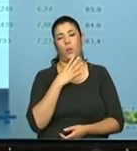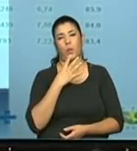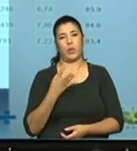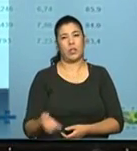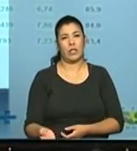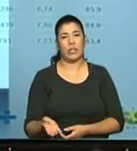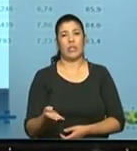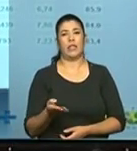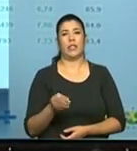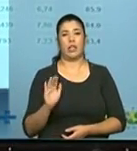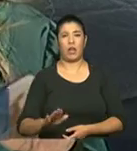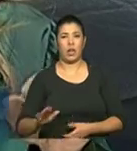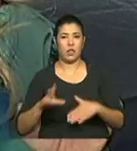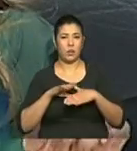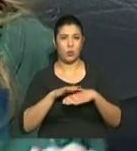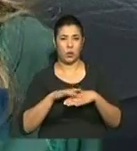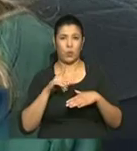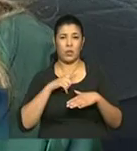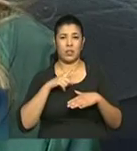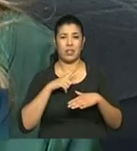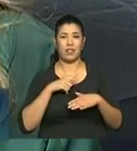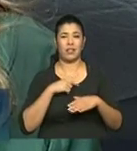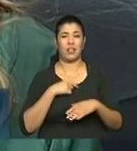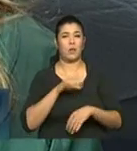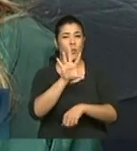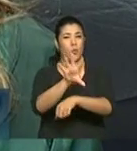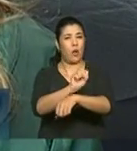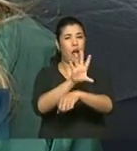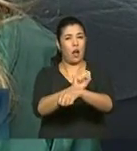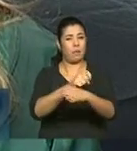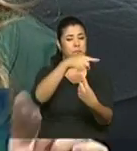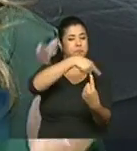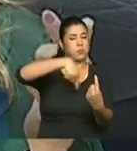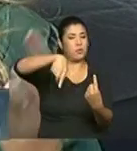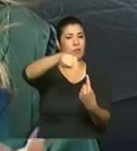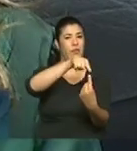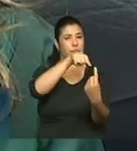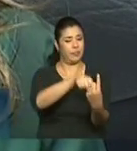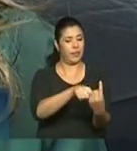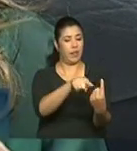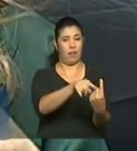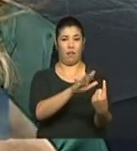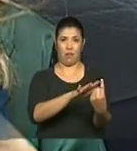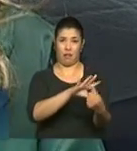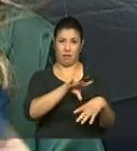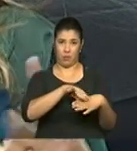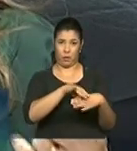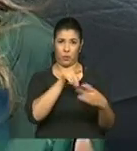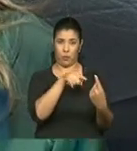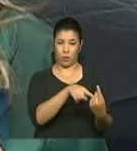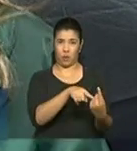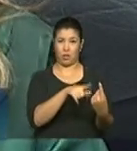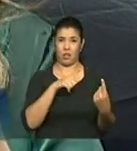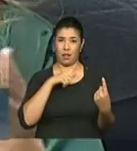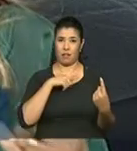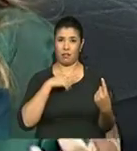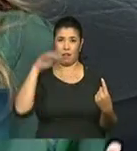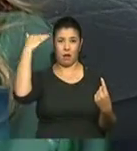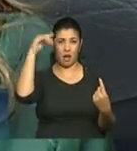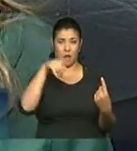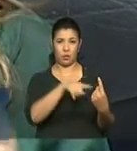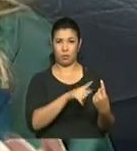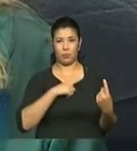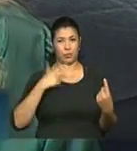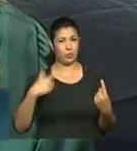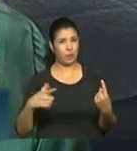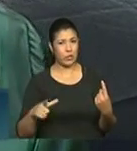criança doente significa que tem um circuito de transmissão ativo ao redor dessa criança, ou seja, que tem adultos não